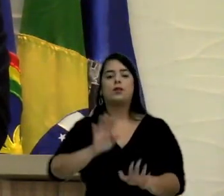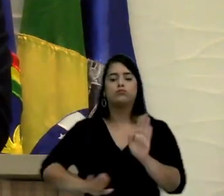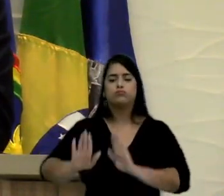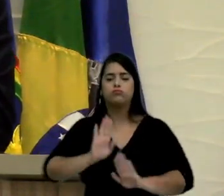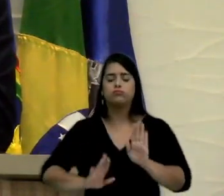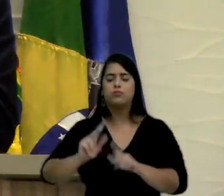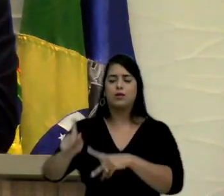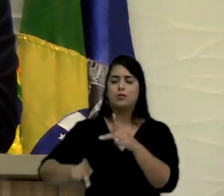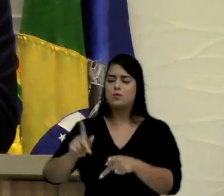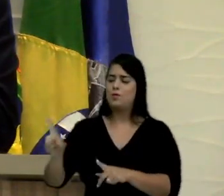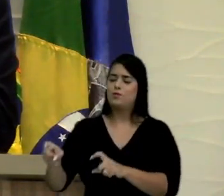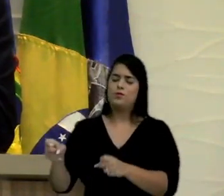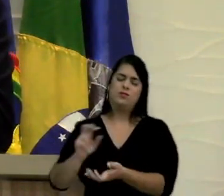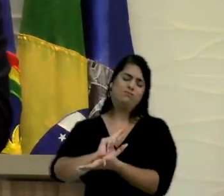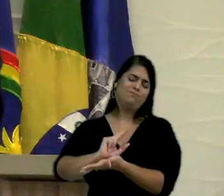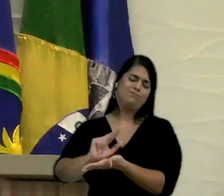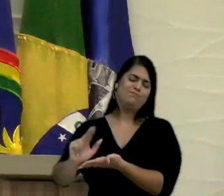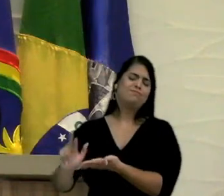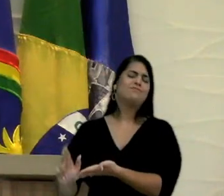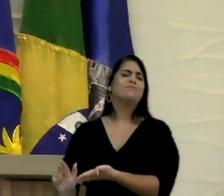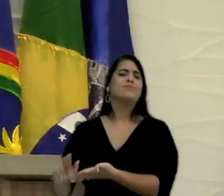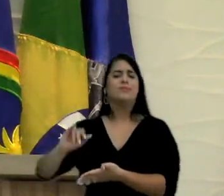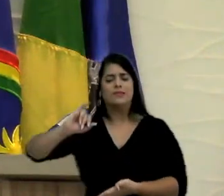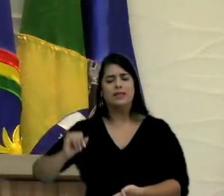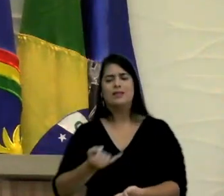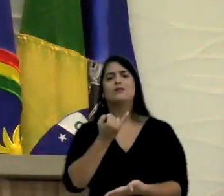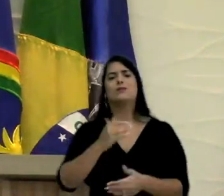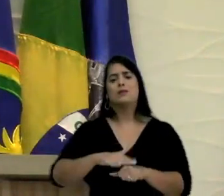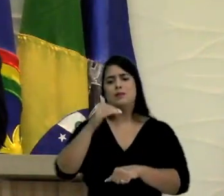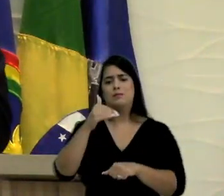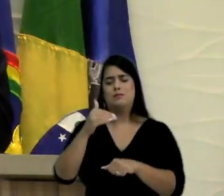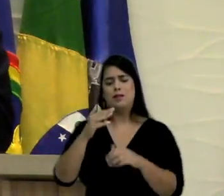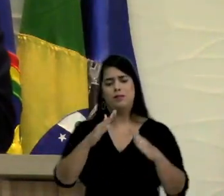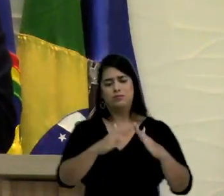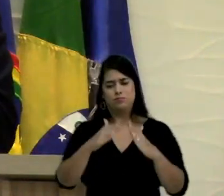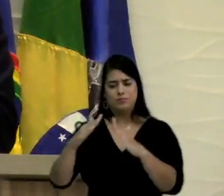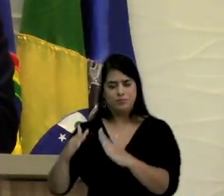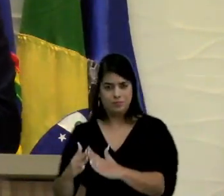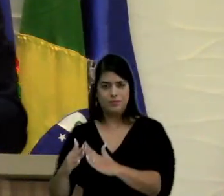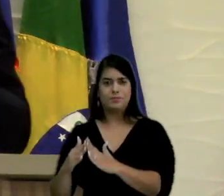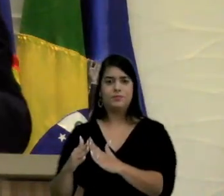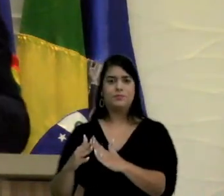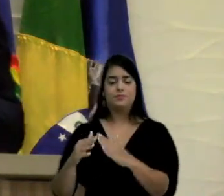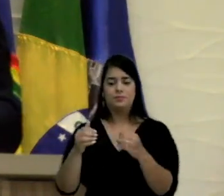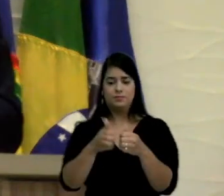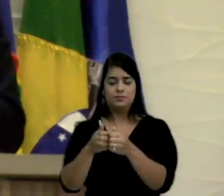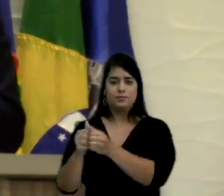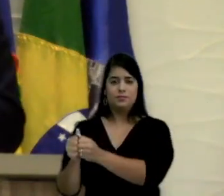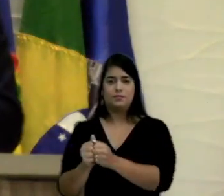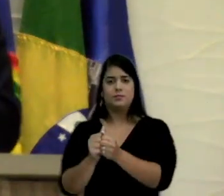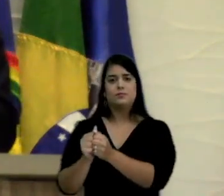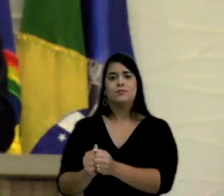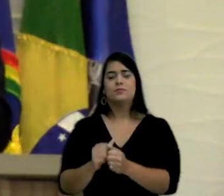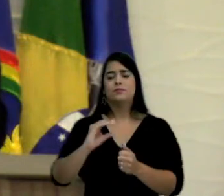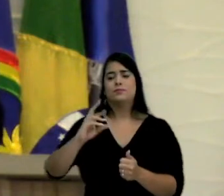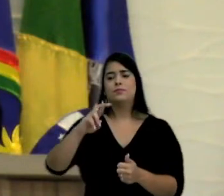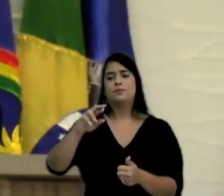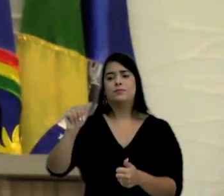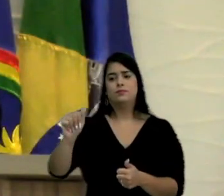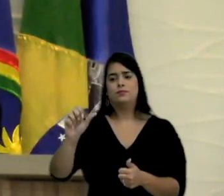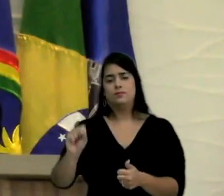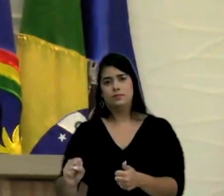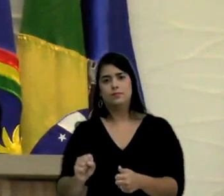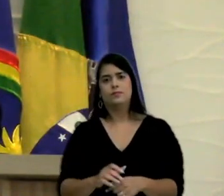Vista caracol Basílio né dando essa oportunidade de mais perto de sua casa terem acesso aos serviços do Cris Itinerante e